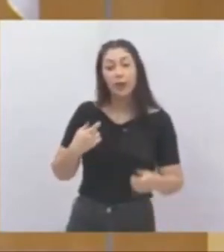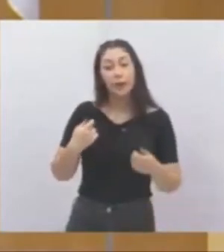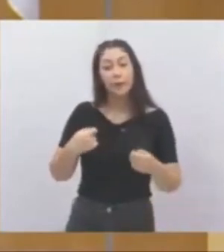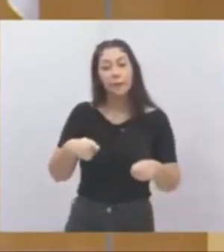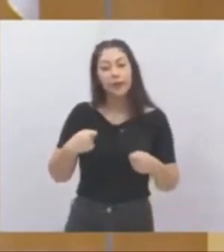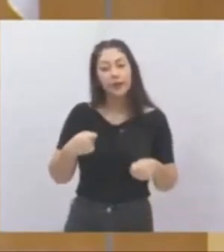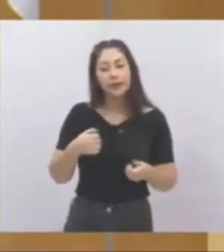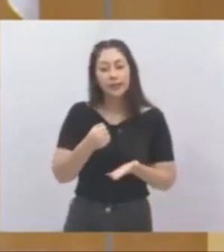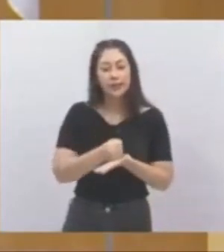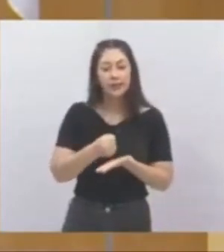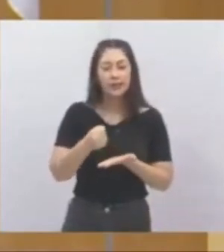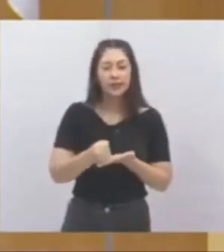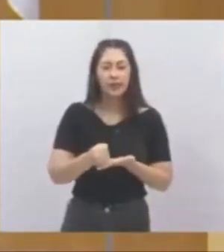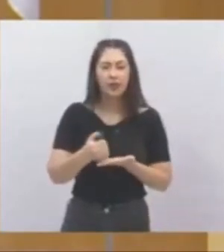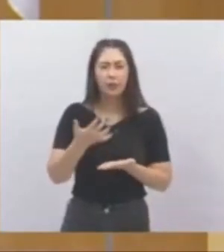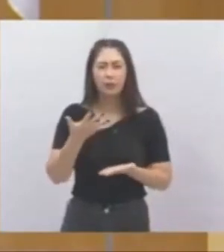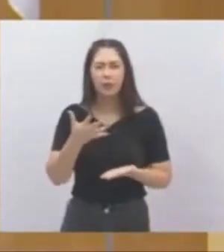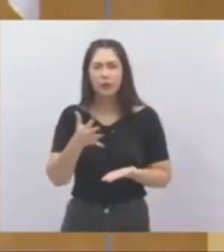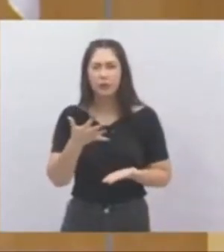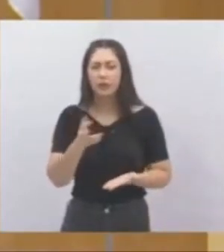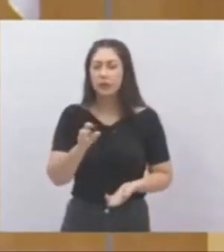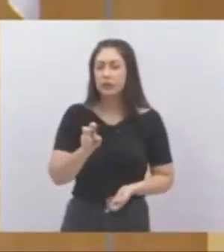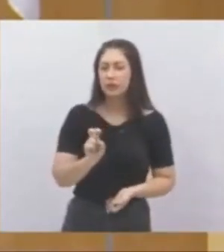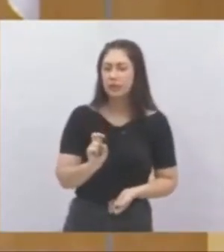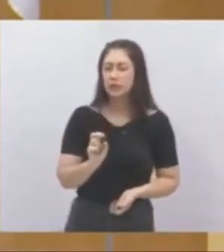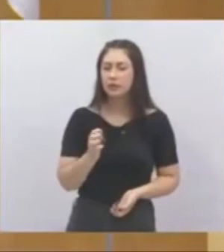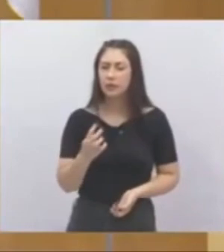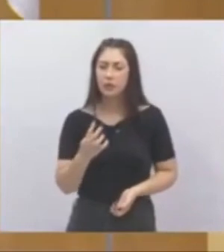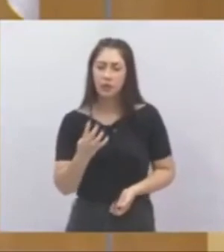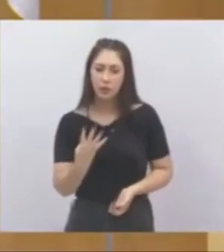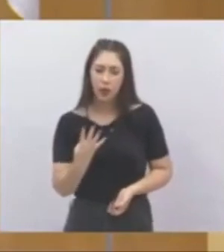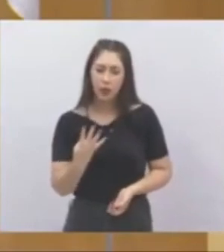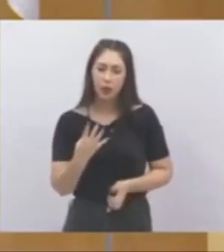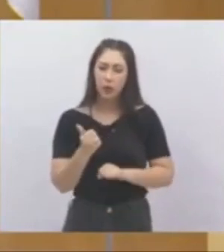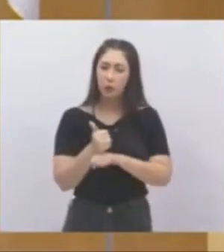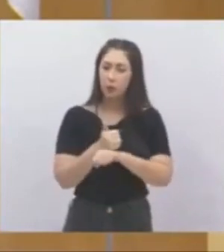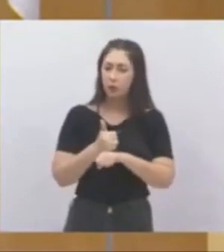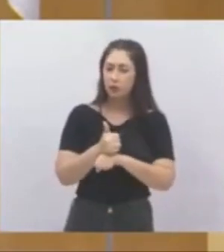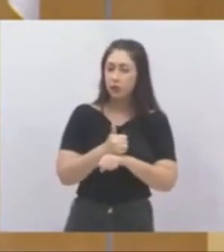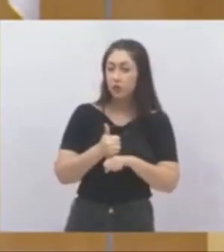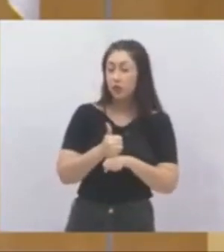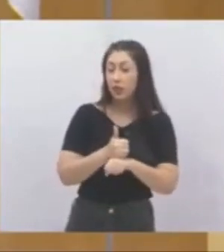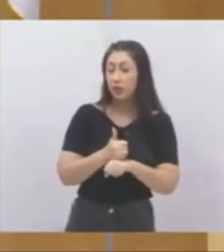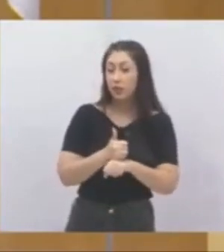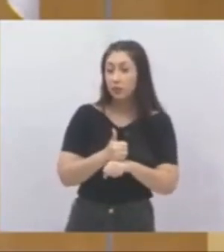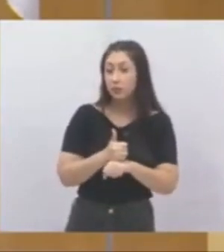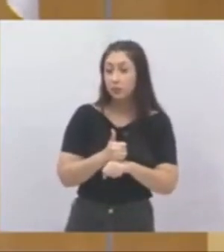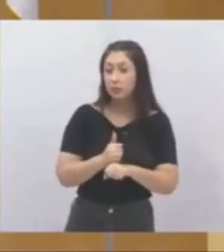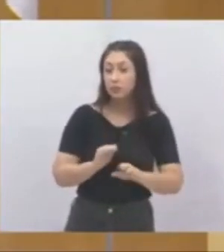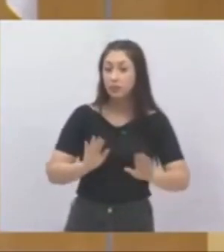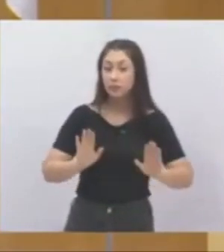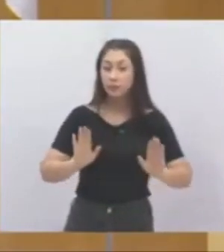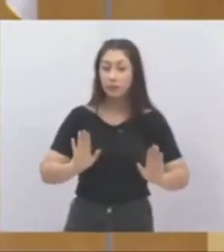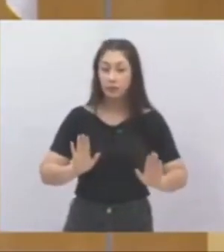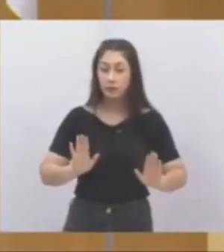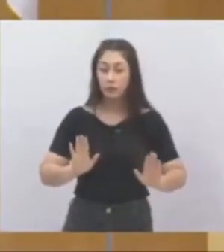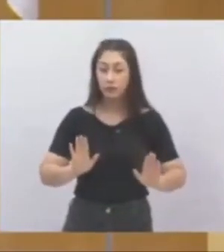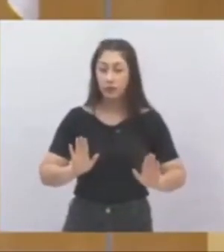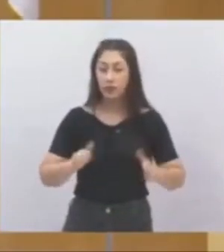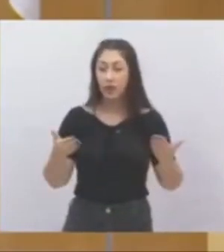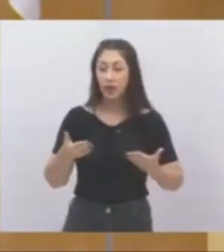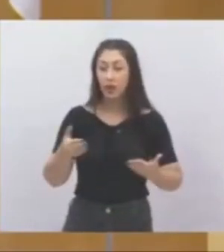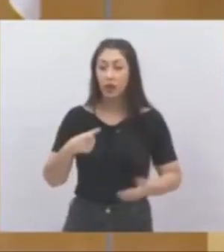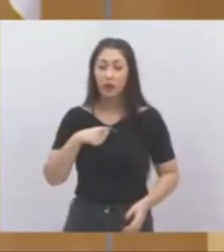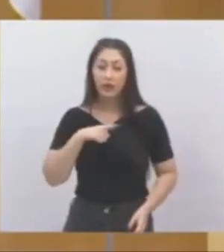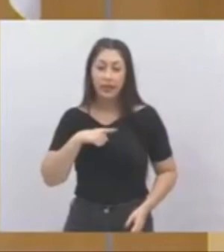eu acho que está mais 54 cargos criados de técnicos de enfermagem, você vai passar a ter